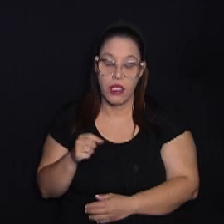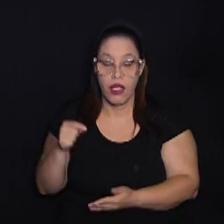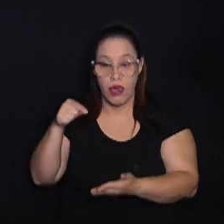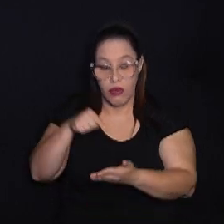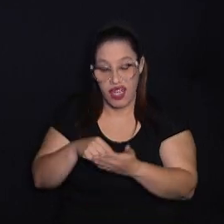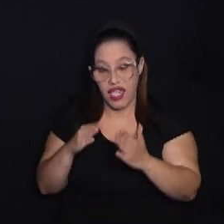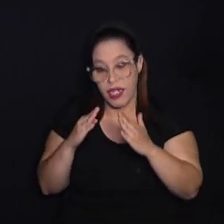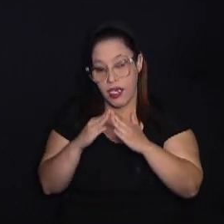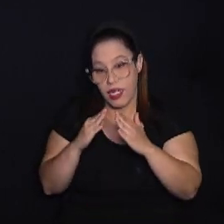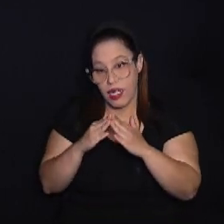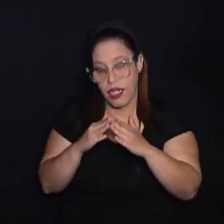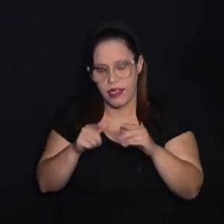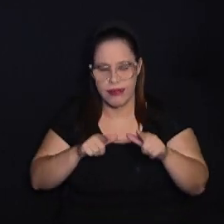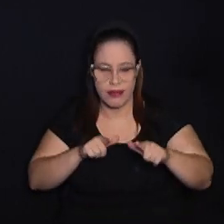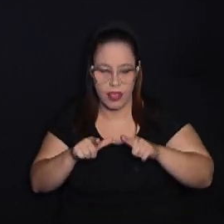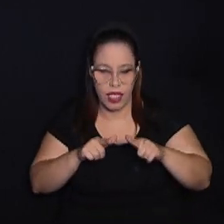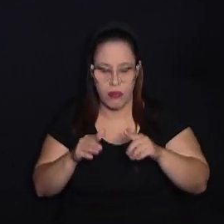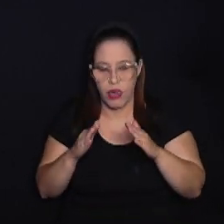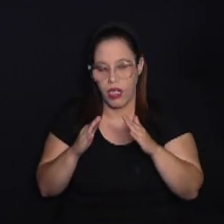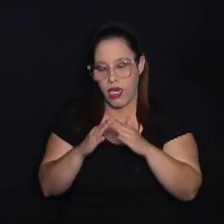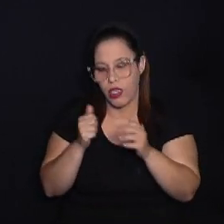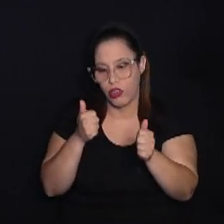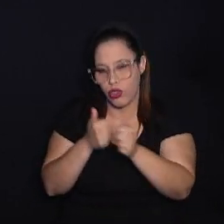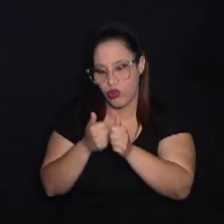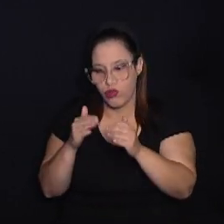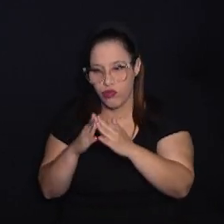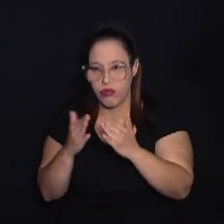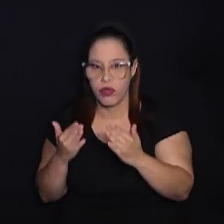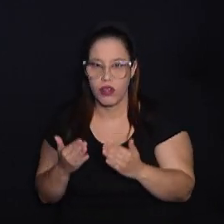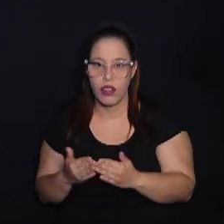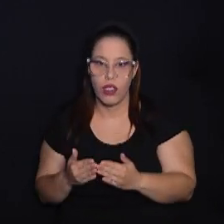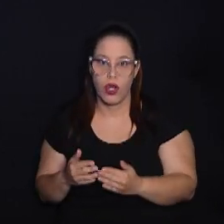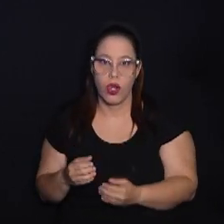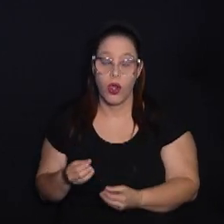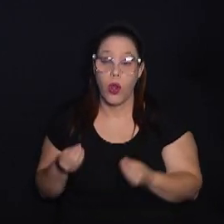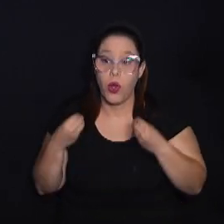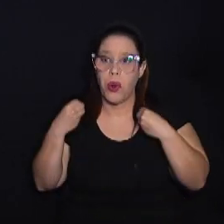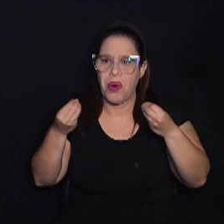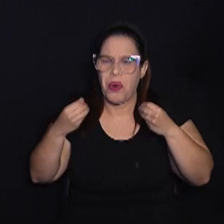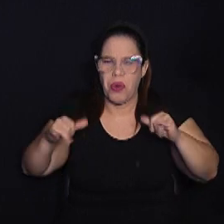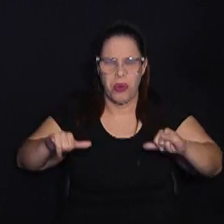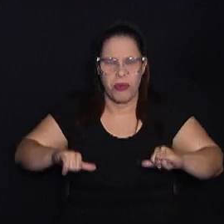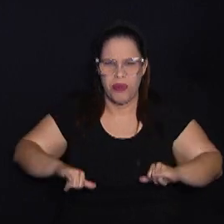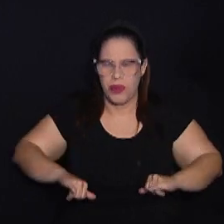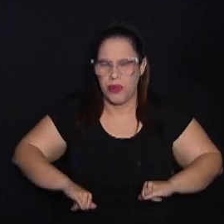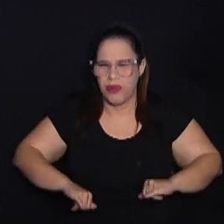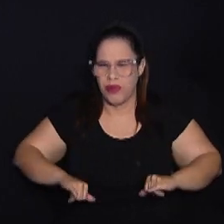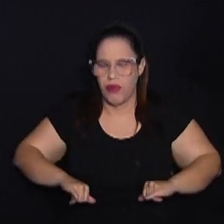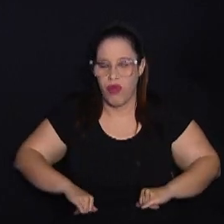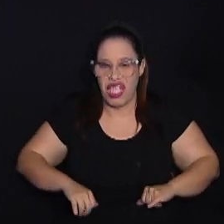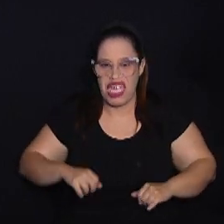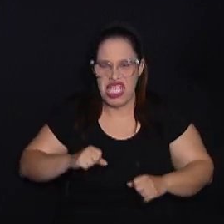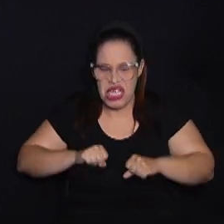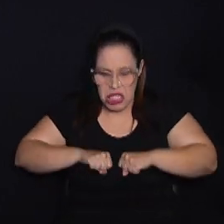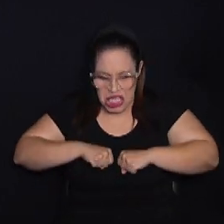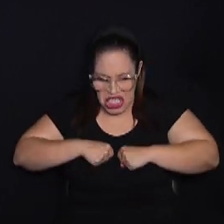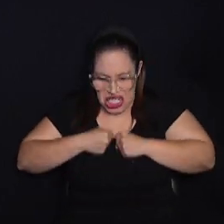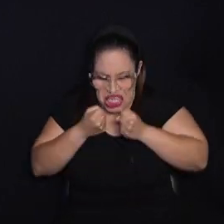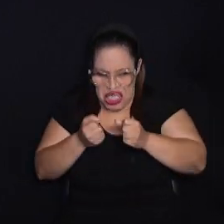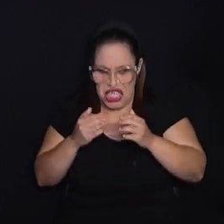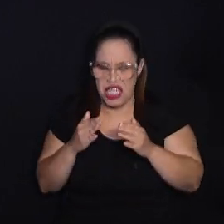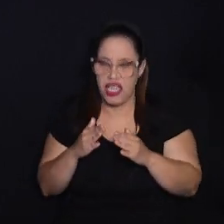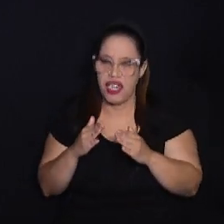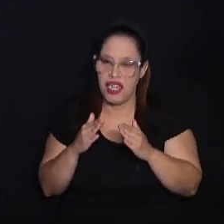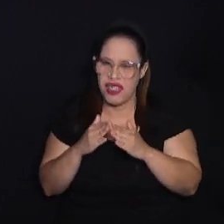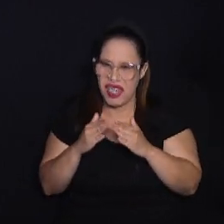domésticos. Pobrezinha, como eu sofreu comigo. Eu odiava tarefas